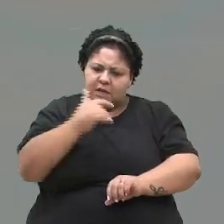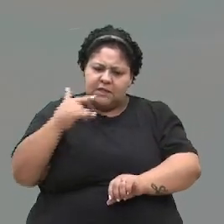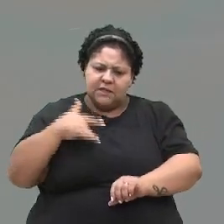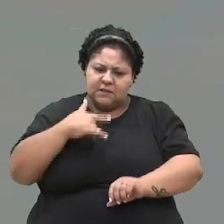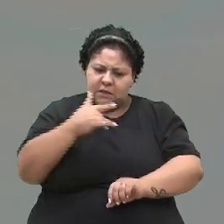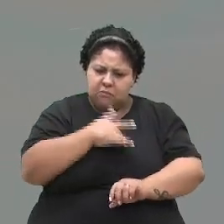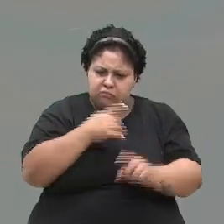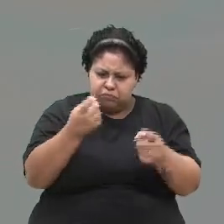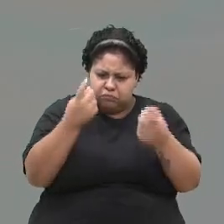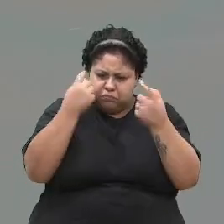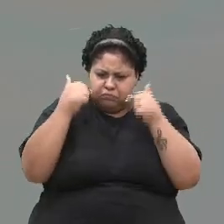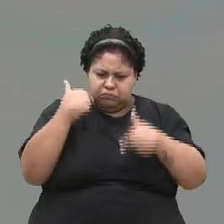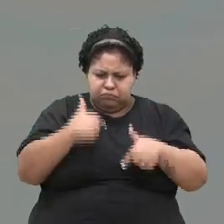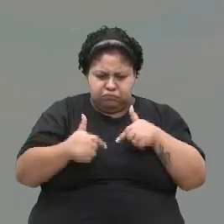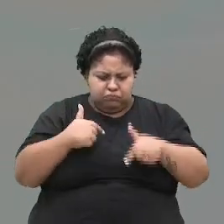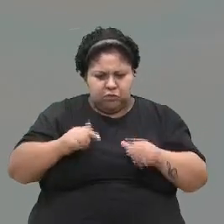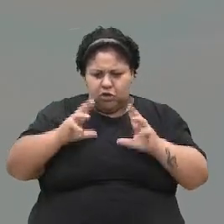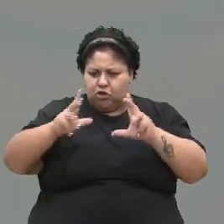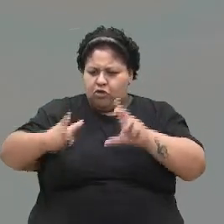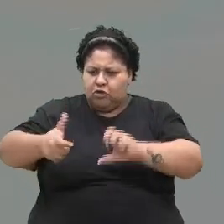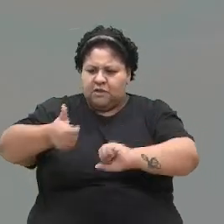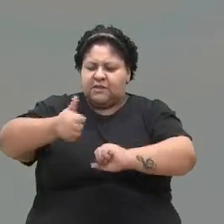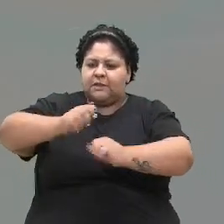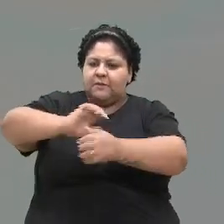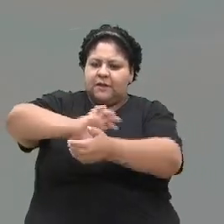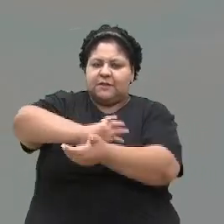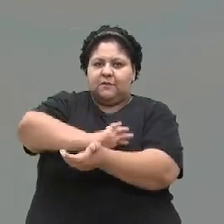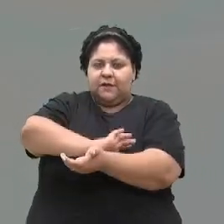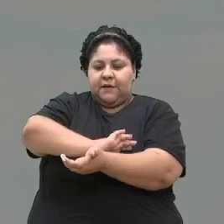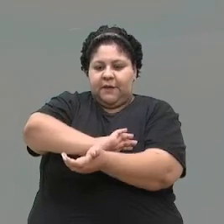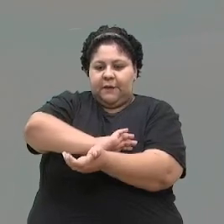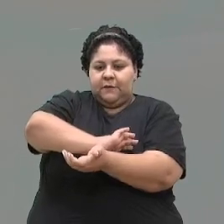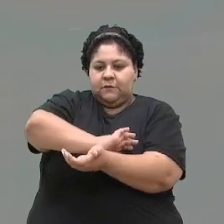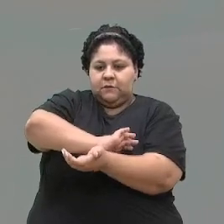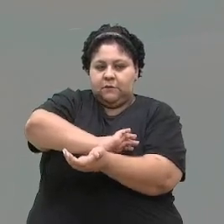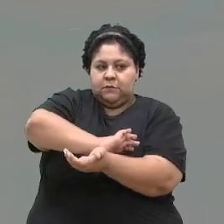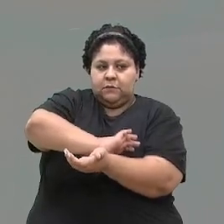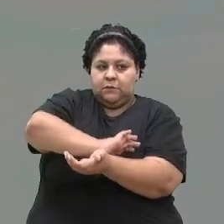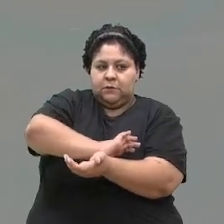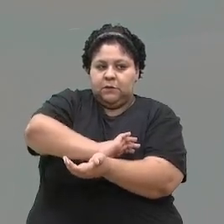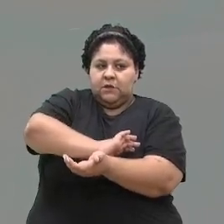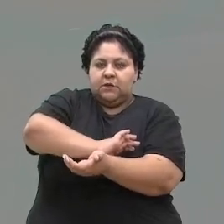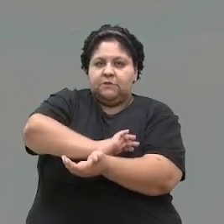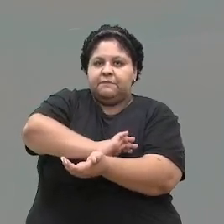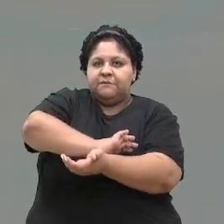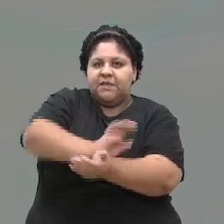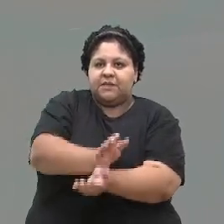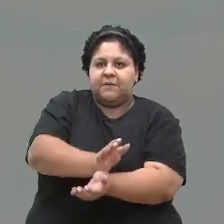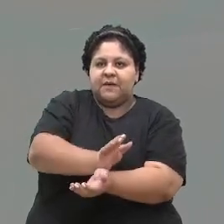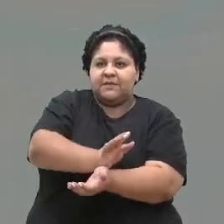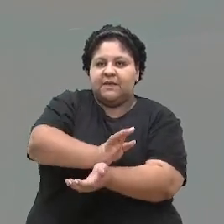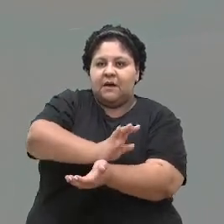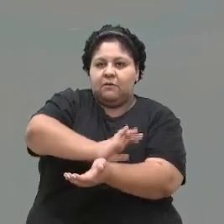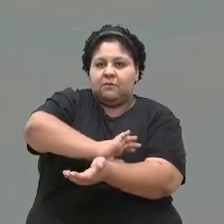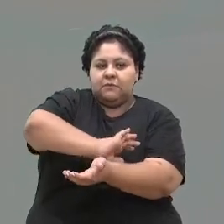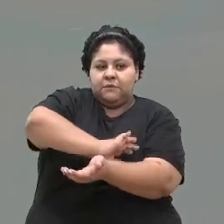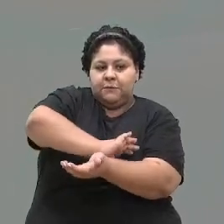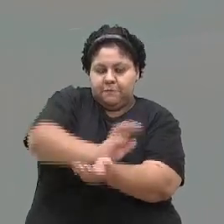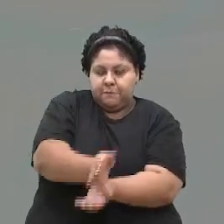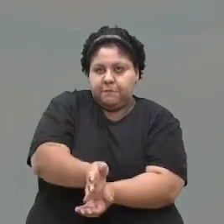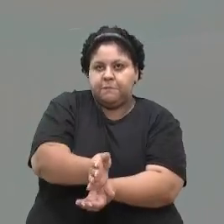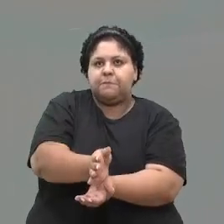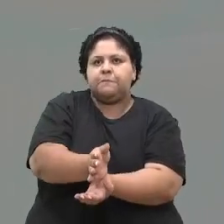trabalho, de toda a discriminação. Eu tenho uma frase que eu gosto sempre de dizer, porque eu acho que ela é